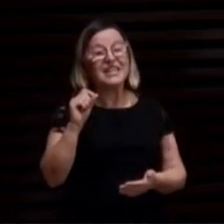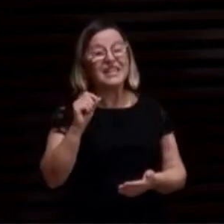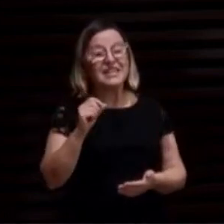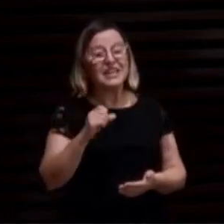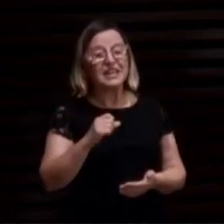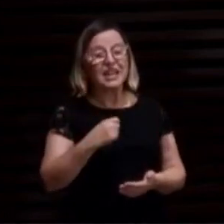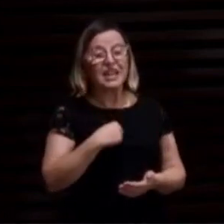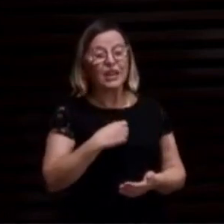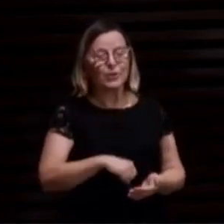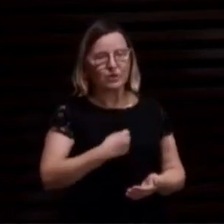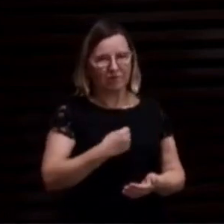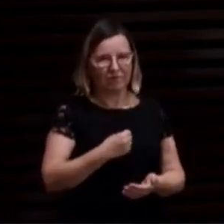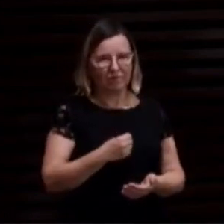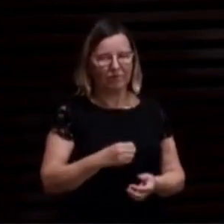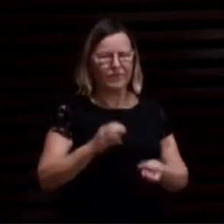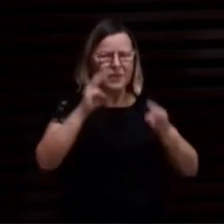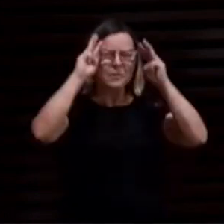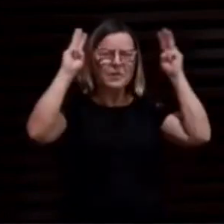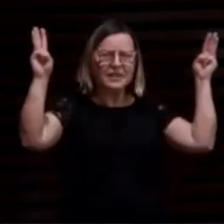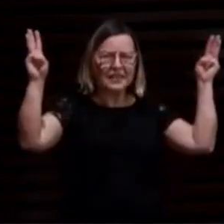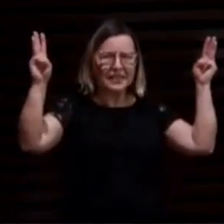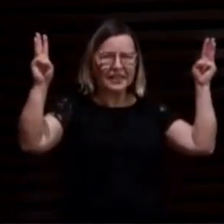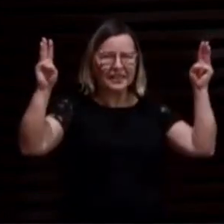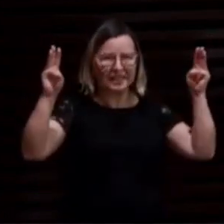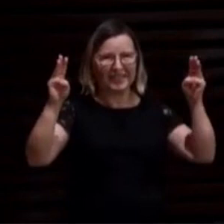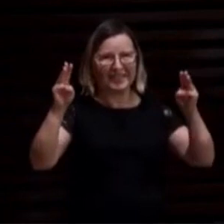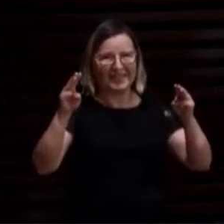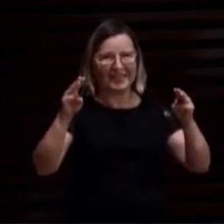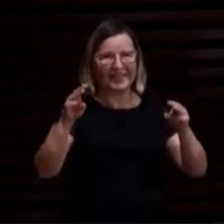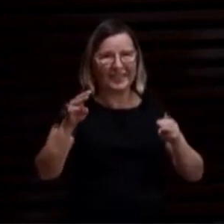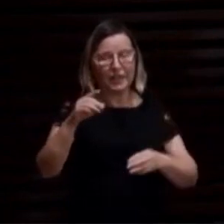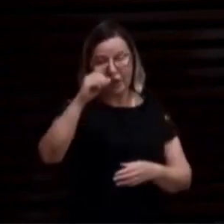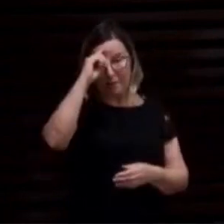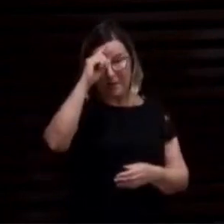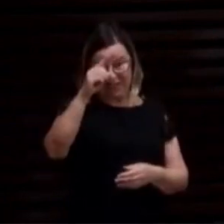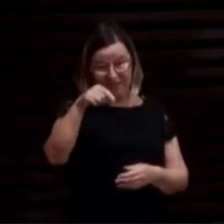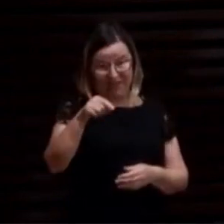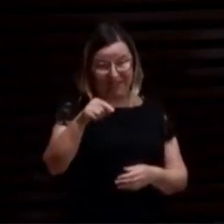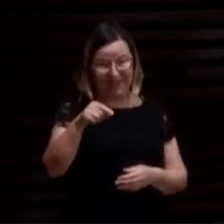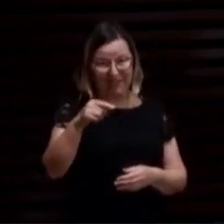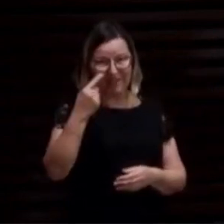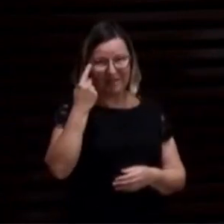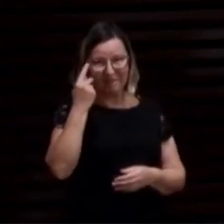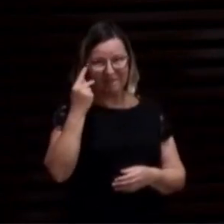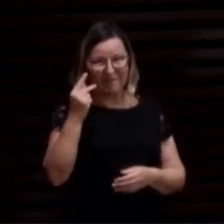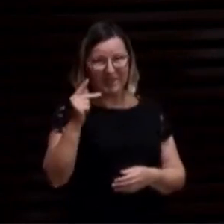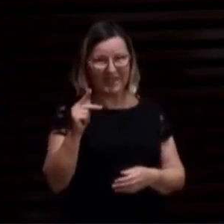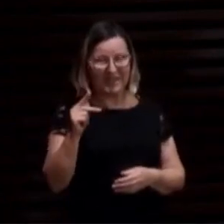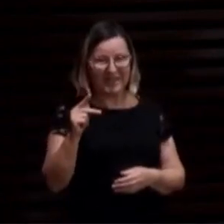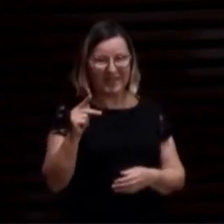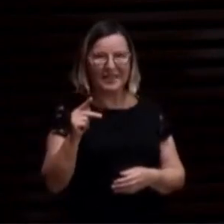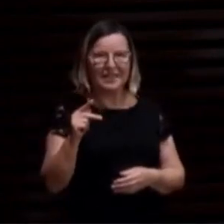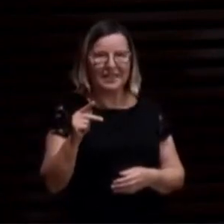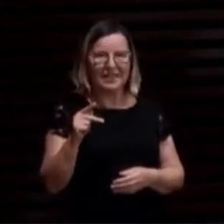é o eu sou? Moisés, eu vou mandar você para ser o meu instrumento no meio do Egito,